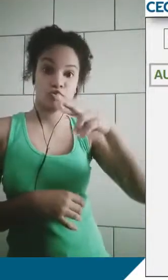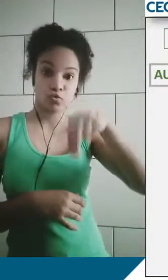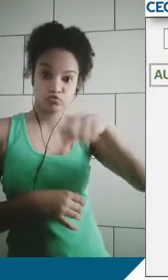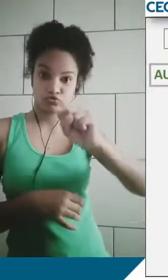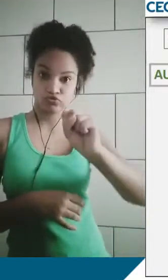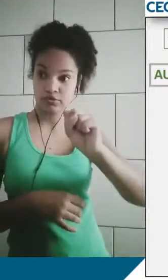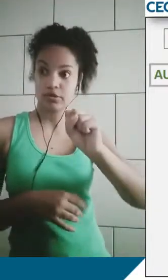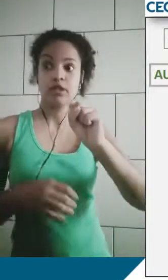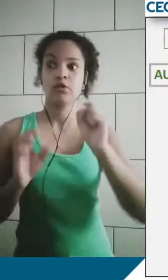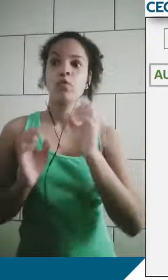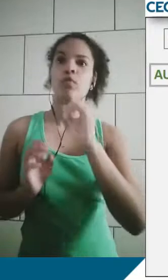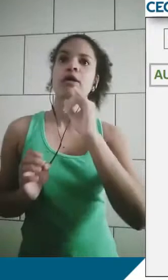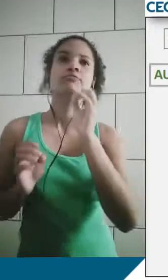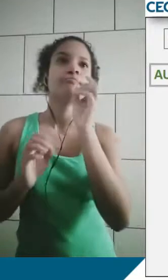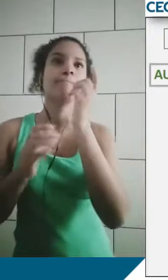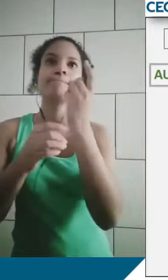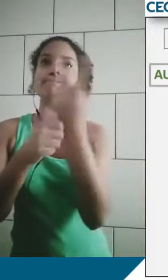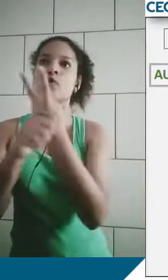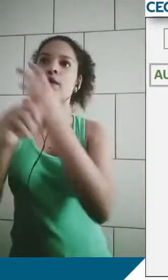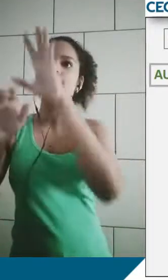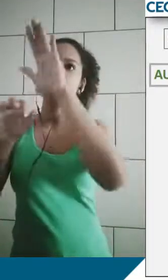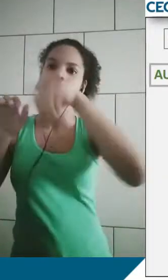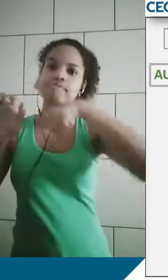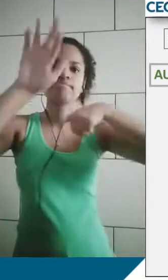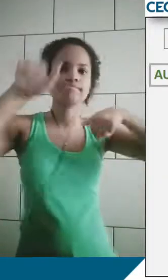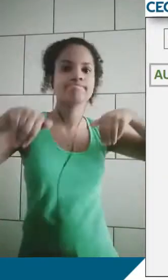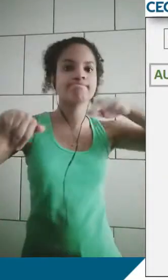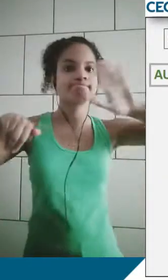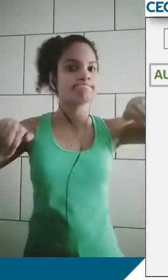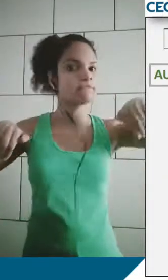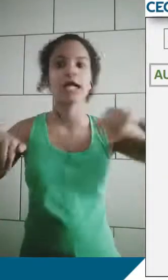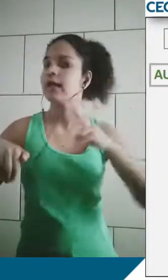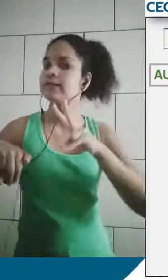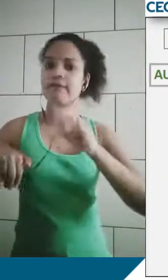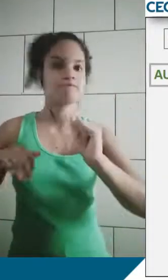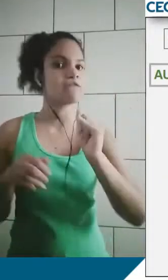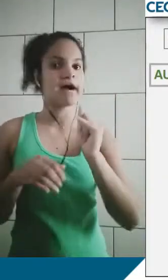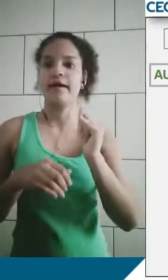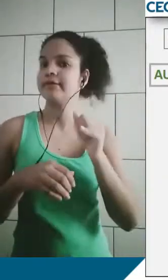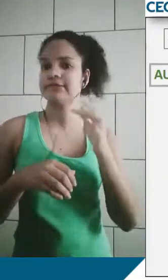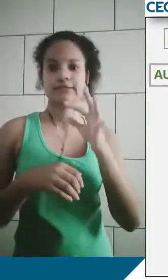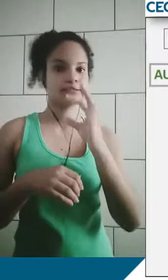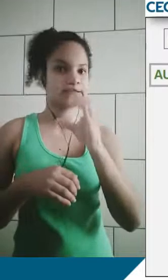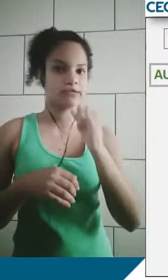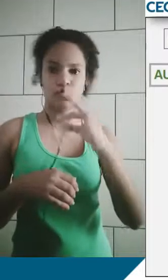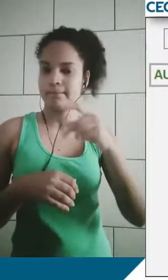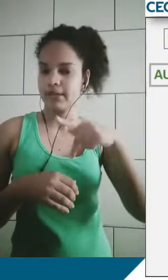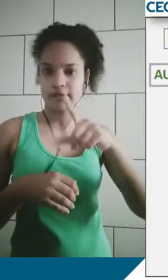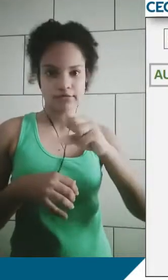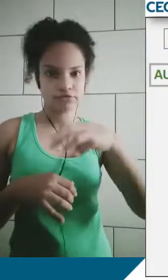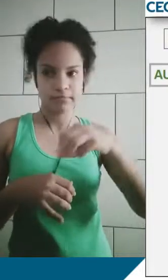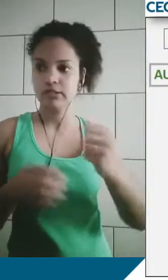de RNA nesse processo e não vão migrar para o citoplasma, não vão ser traduzidos em